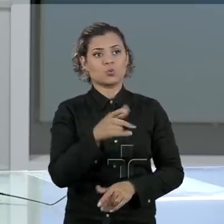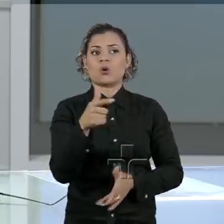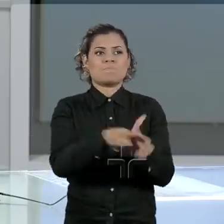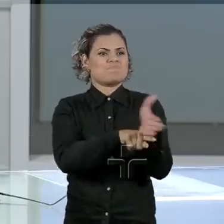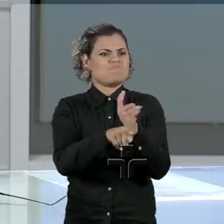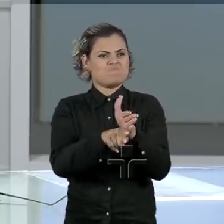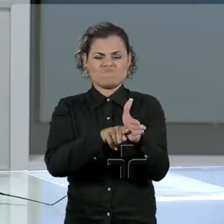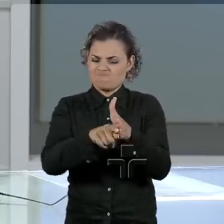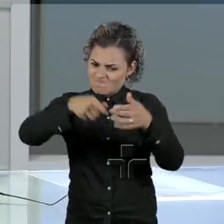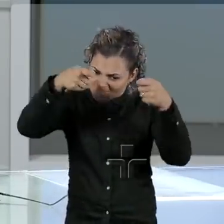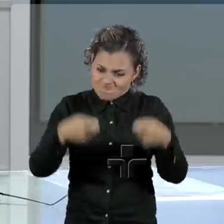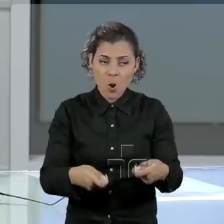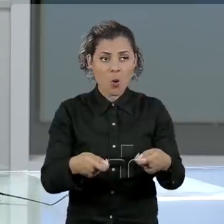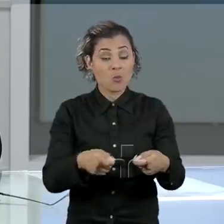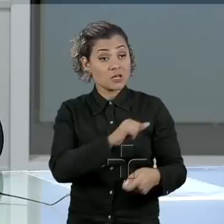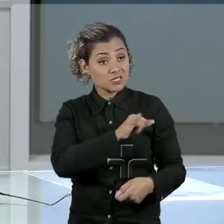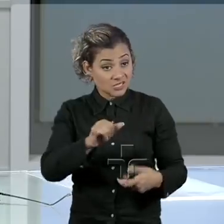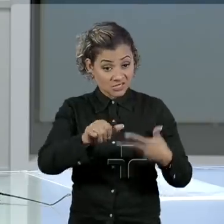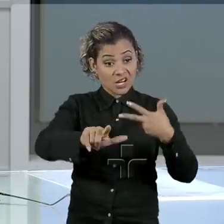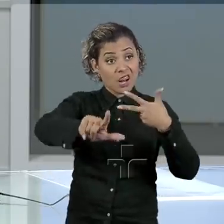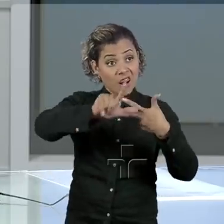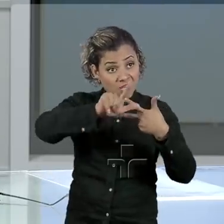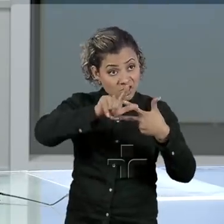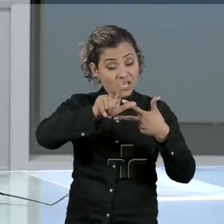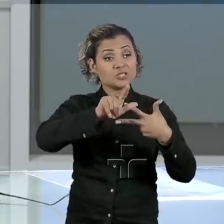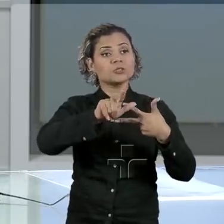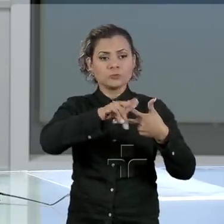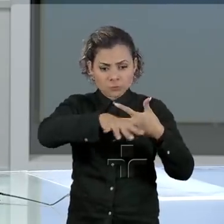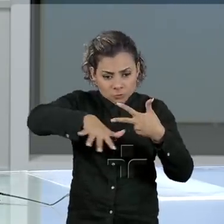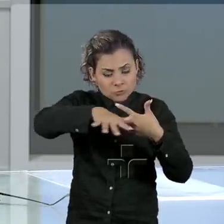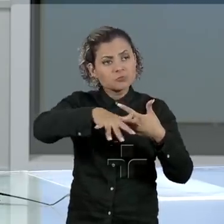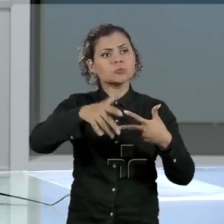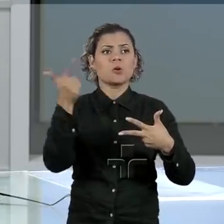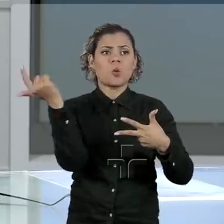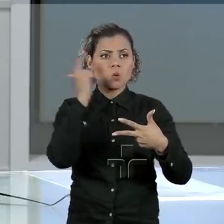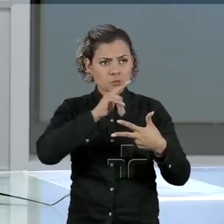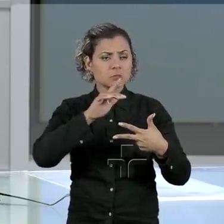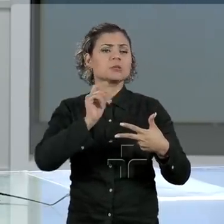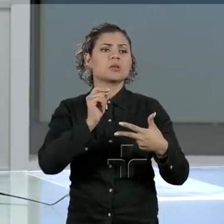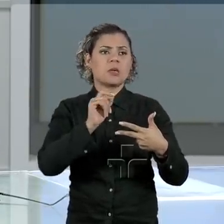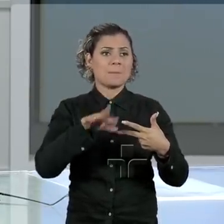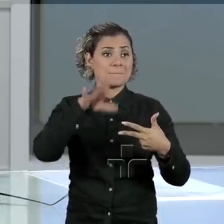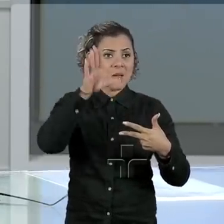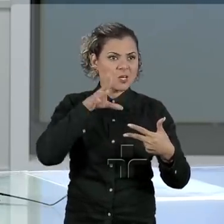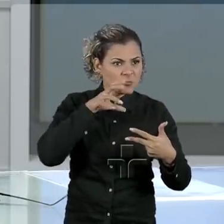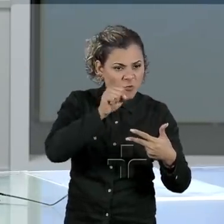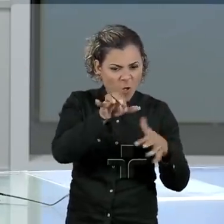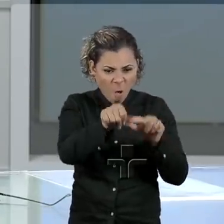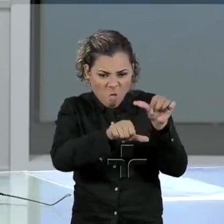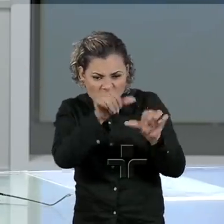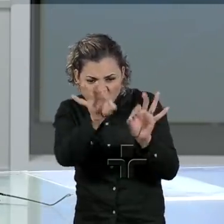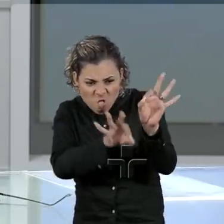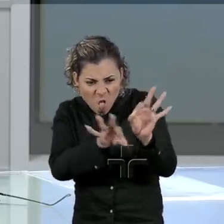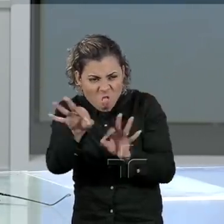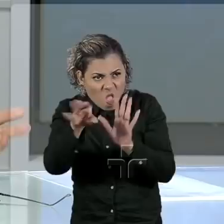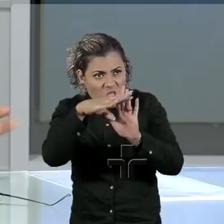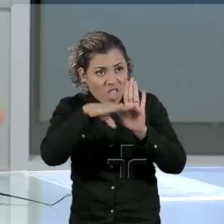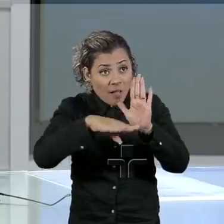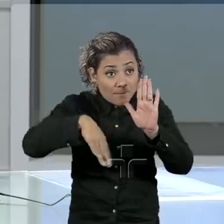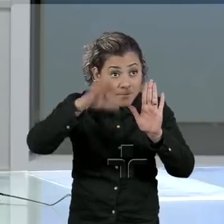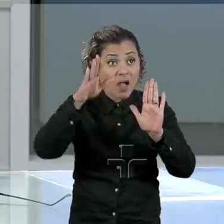for possível que o Legislativo possibilite que ele acumule mais força através de modificações que possam ser